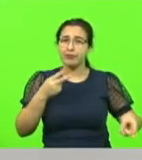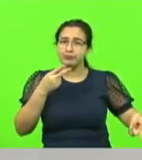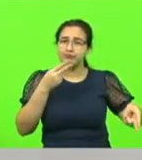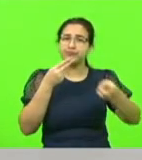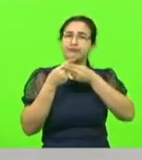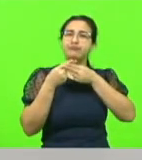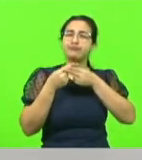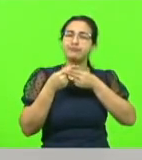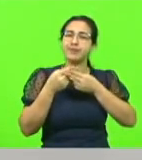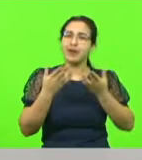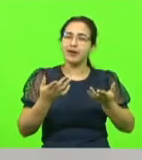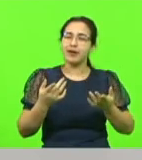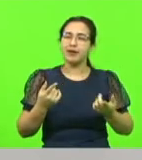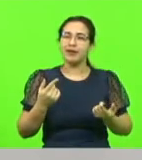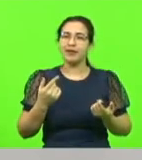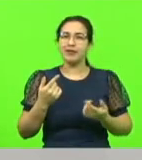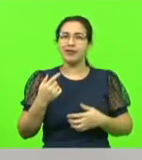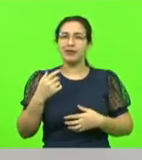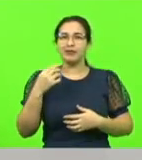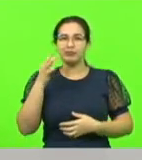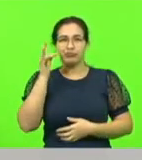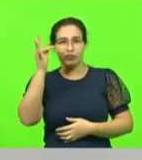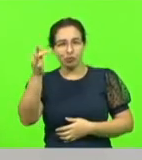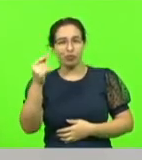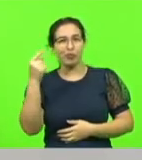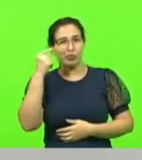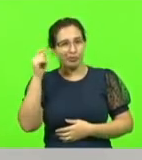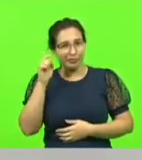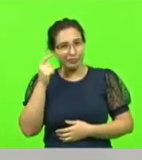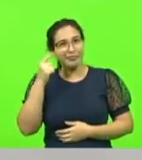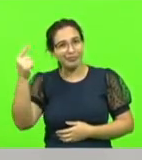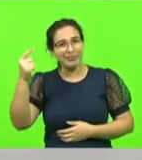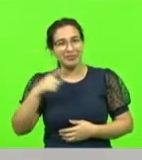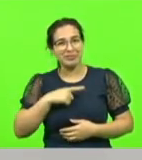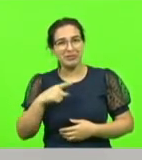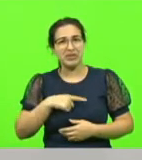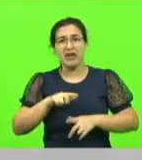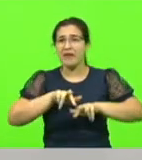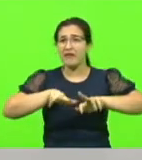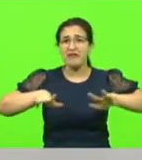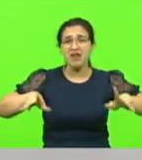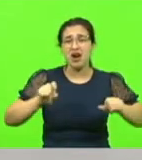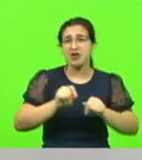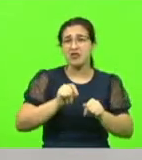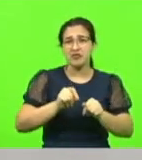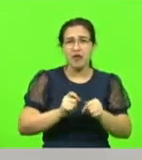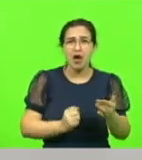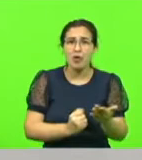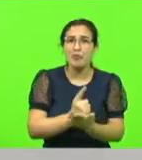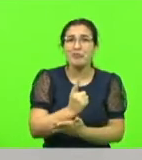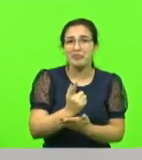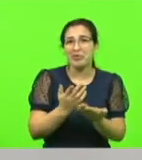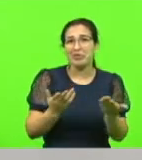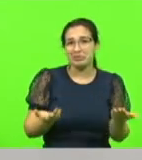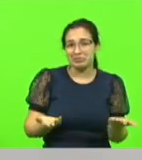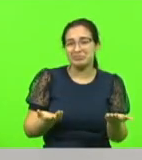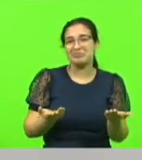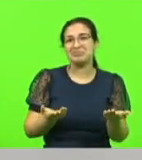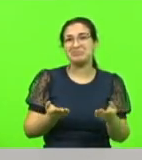simbólico e foi muito bom, assim como vários fizeram aqui, deputados, oferecer